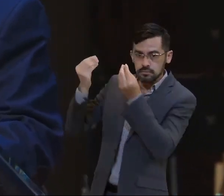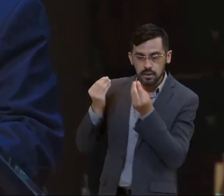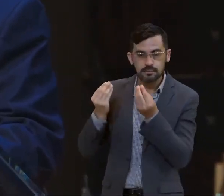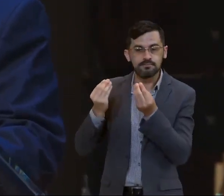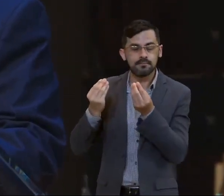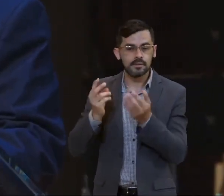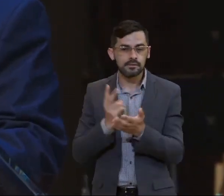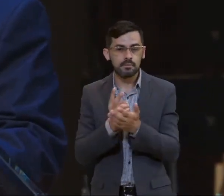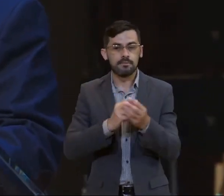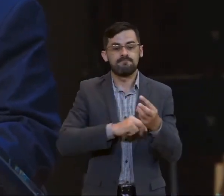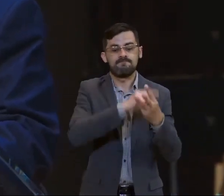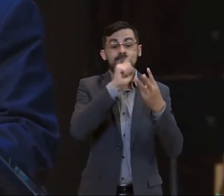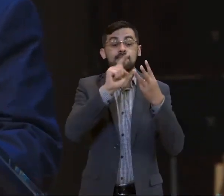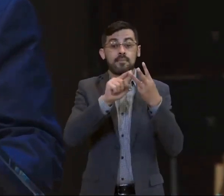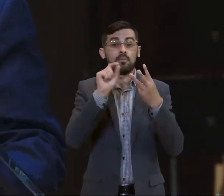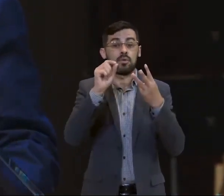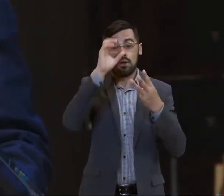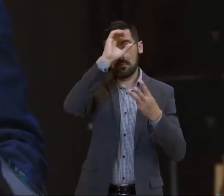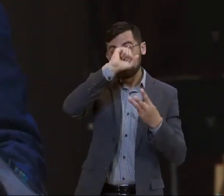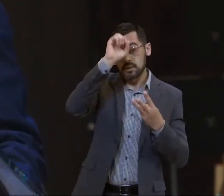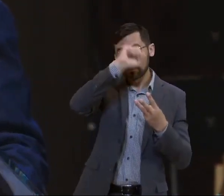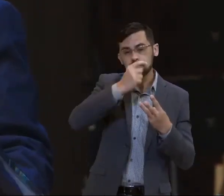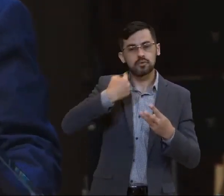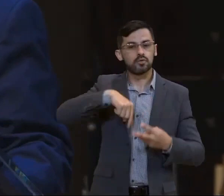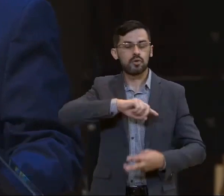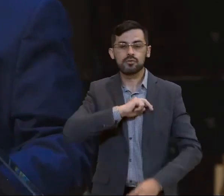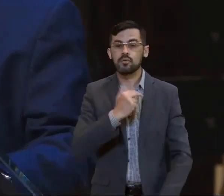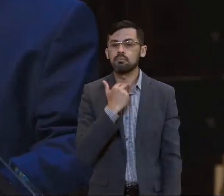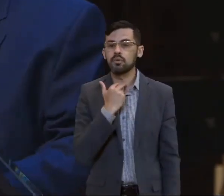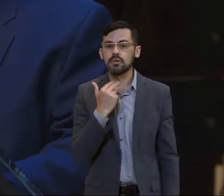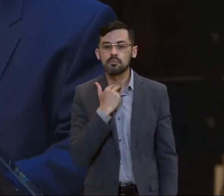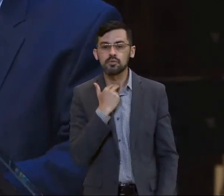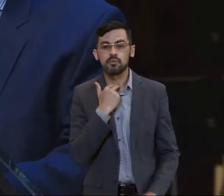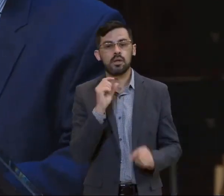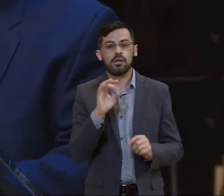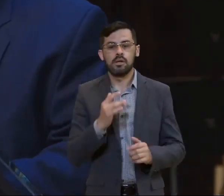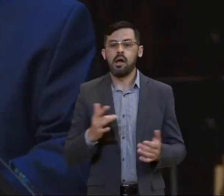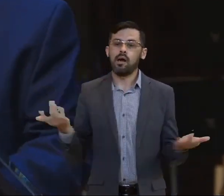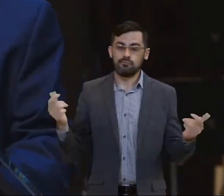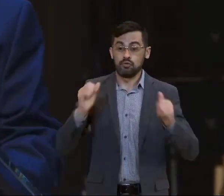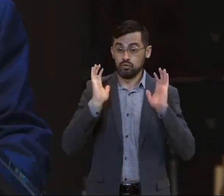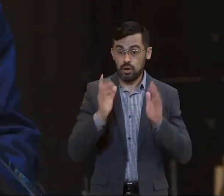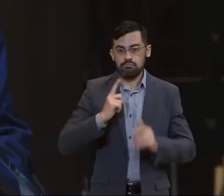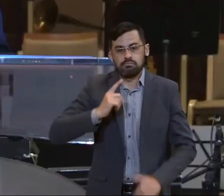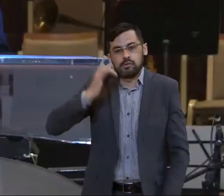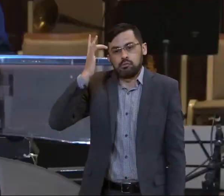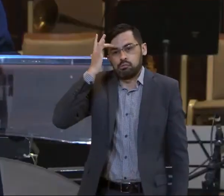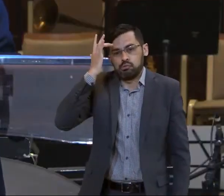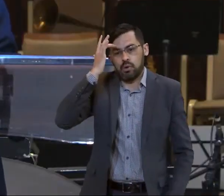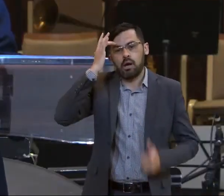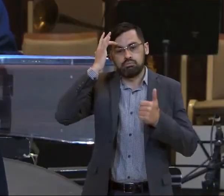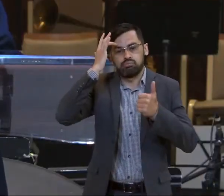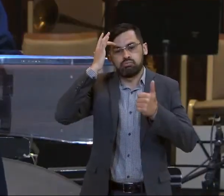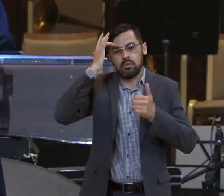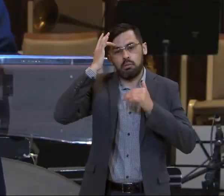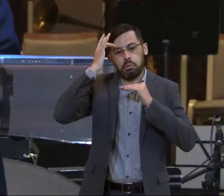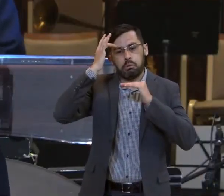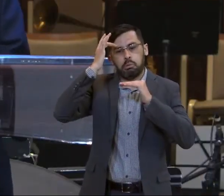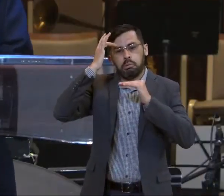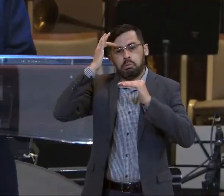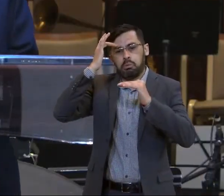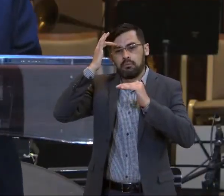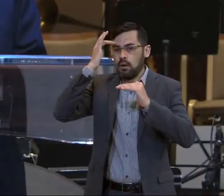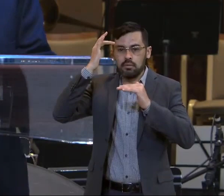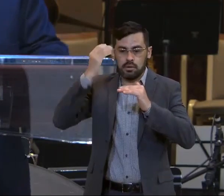vida. Depois aprendemos que a gente não pode se conformar com a maturidade que a gente já desenvolveu, porque a vida tem